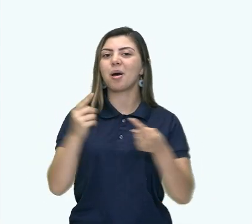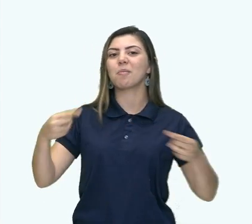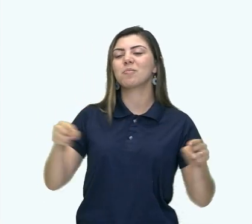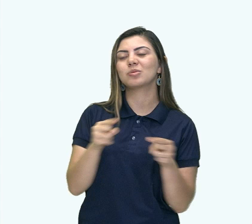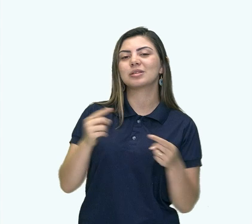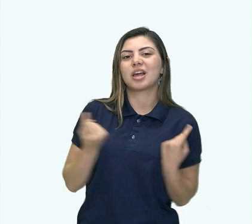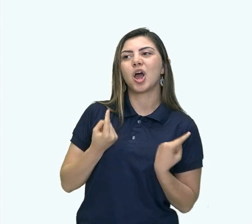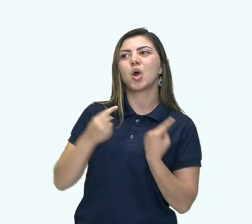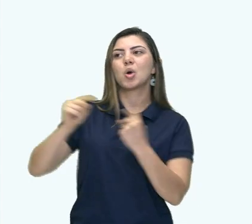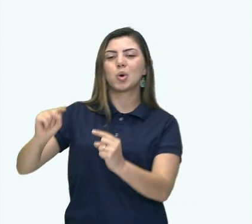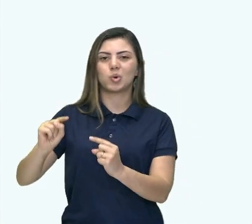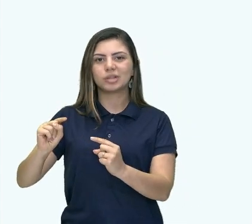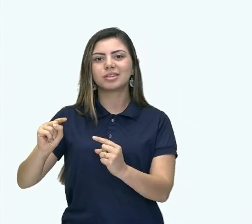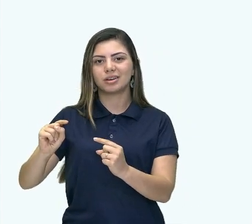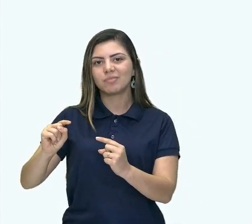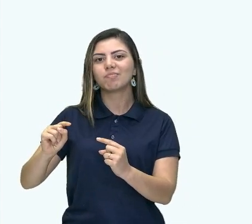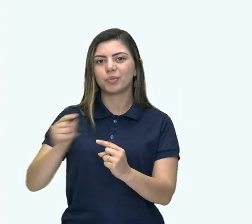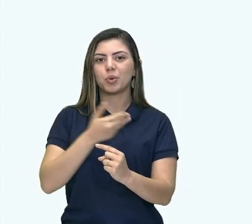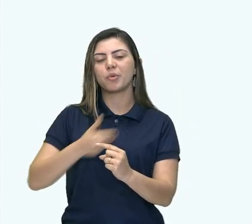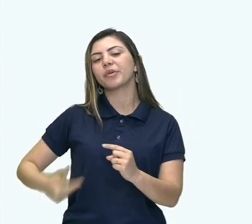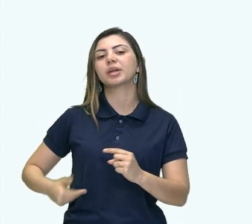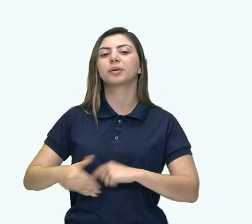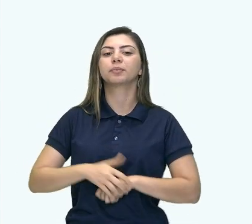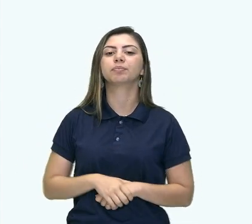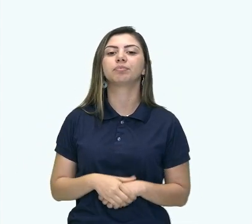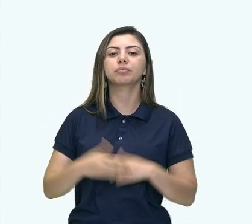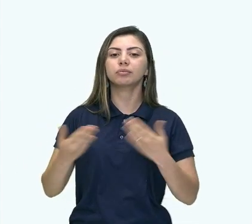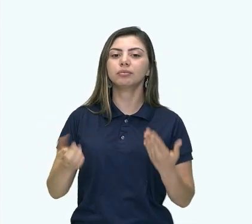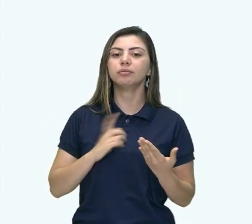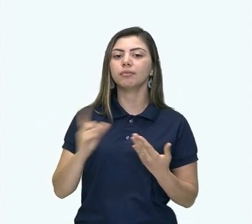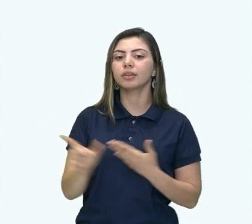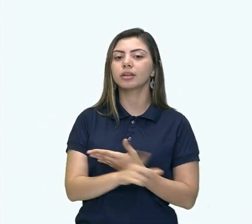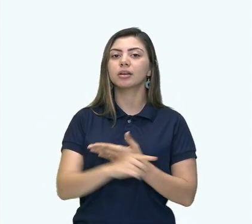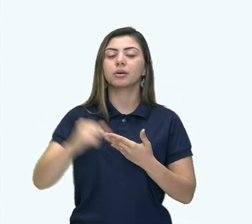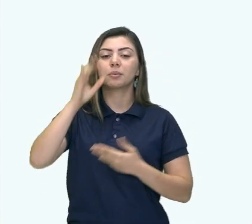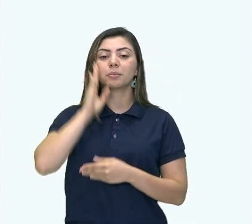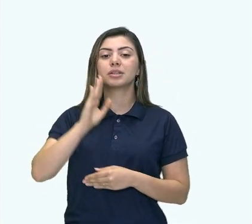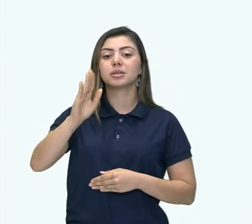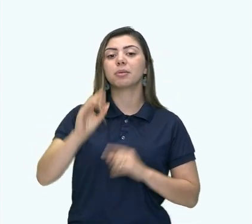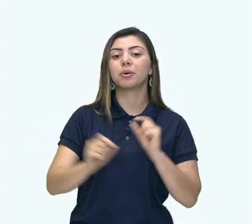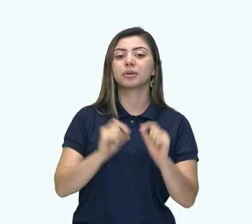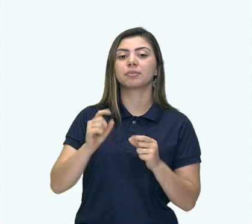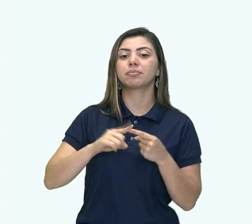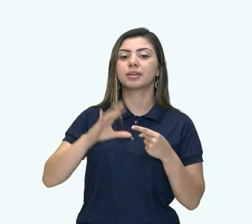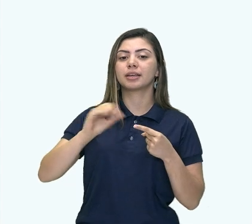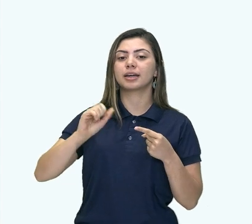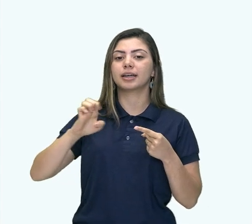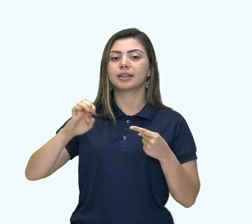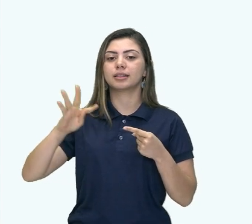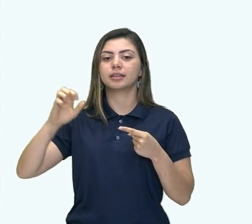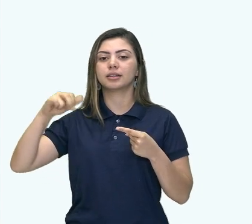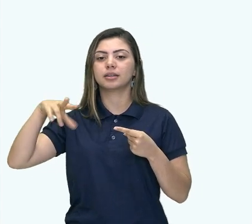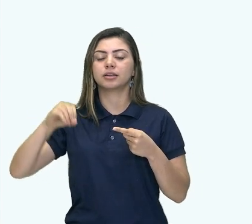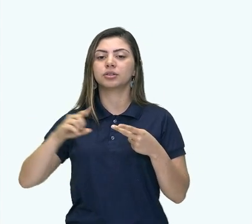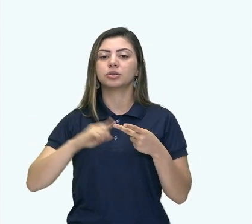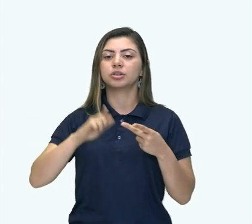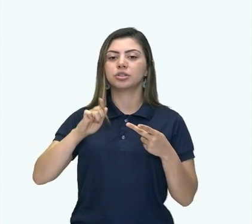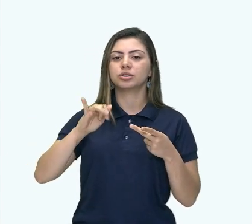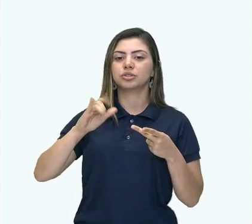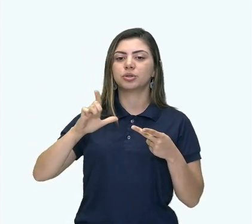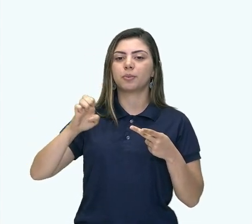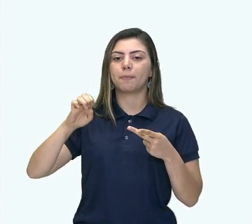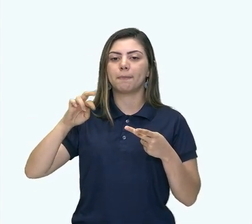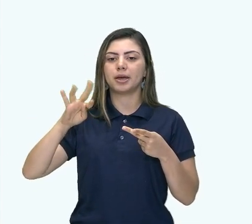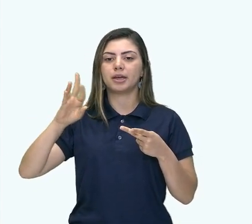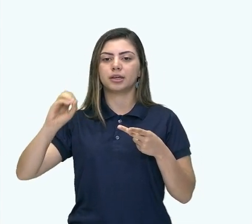opor a esse momento. Então, os nossos músicos do movimento tropicalista são Caetano Veloso, Gilberto Gil,